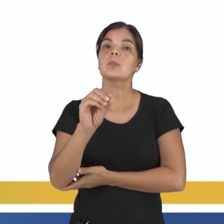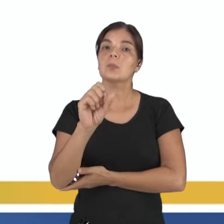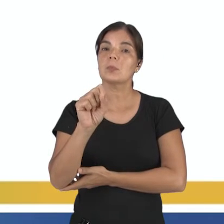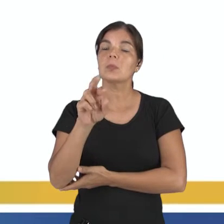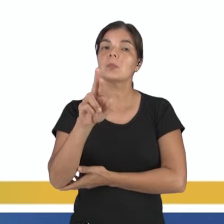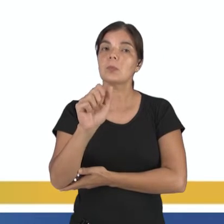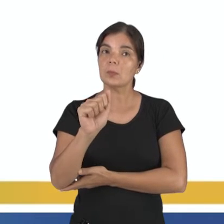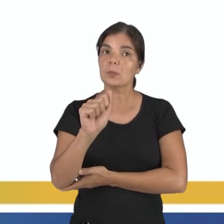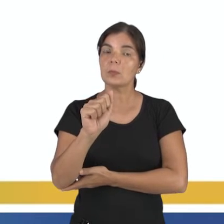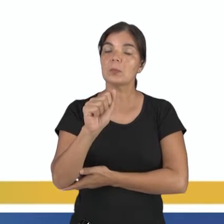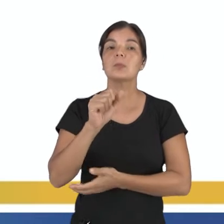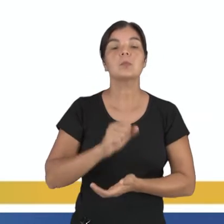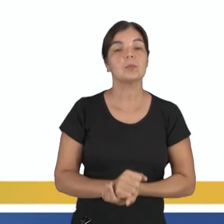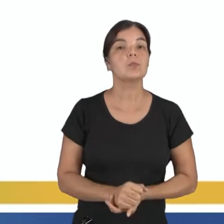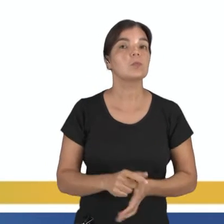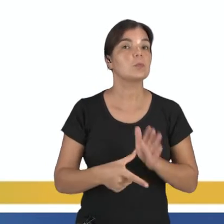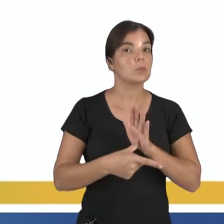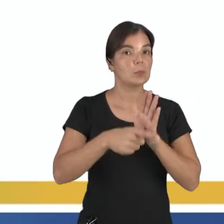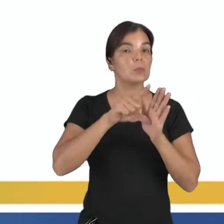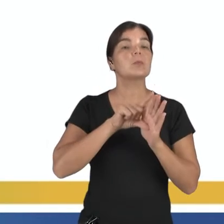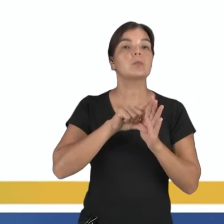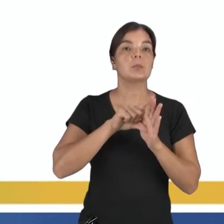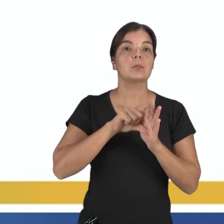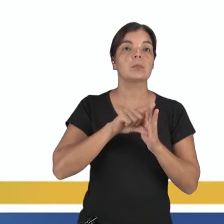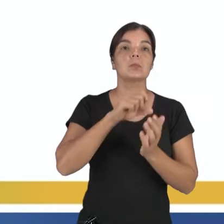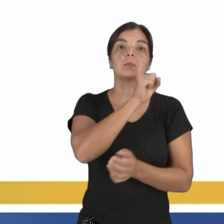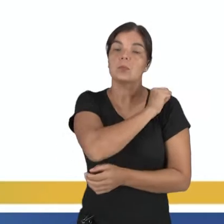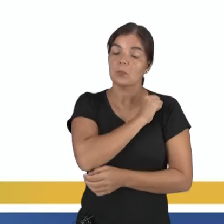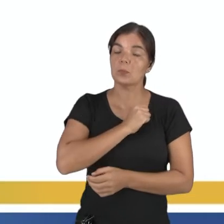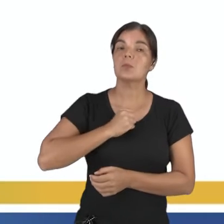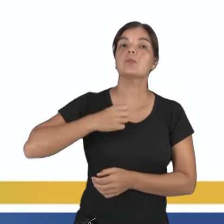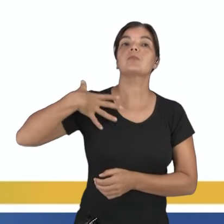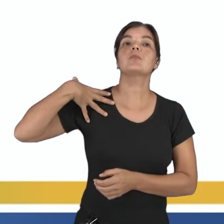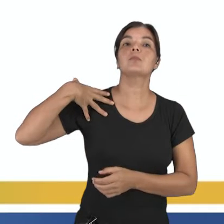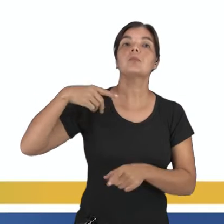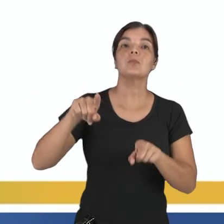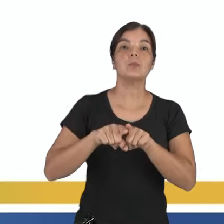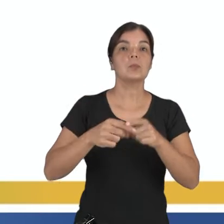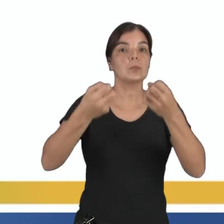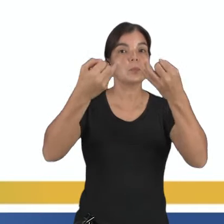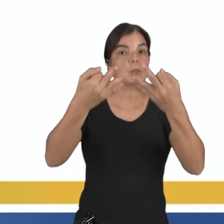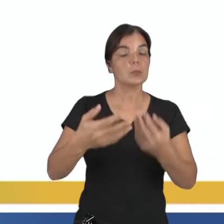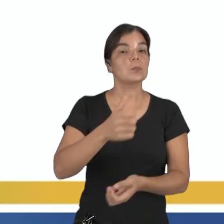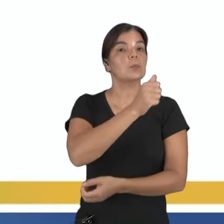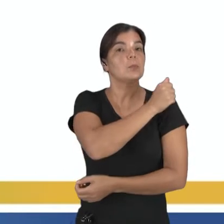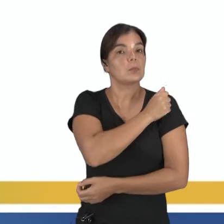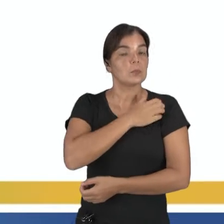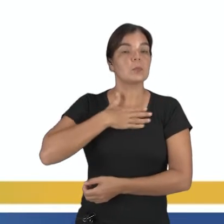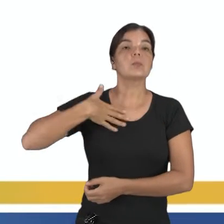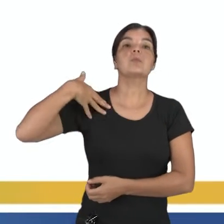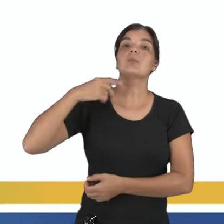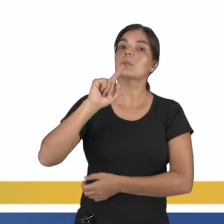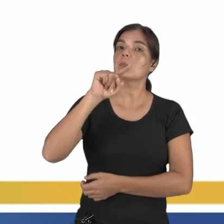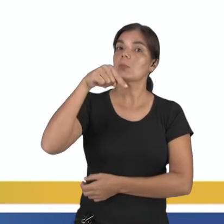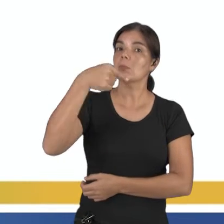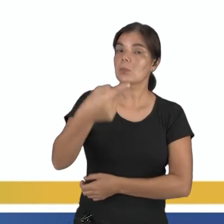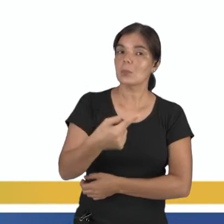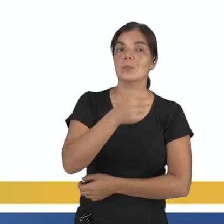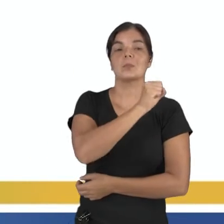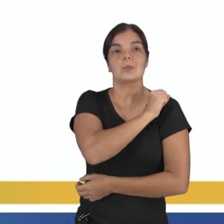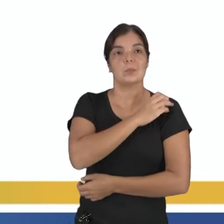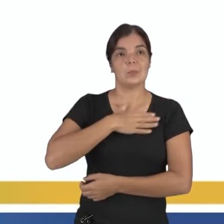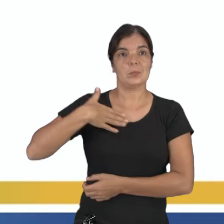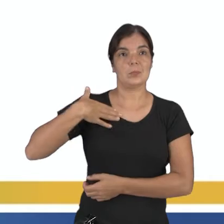né? Bem antes de Sócrates. Nós estamos falando de Aristóteles, né? Aristóteles foi depois de